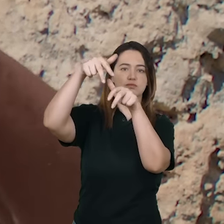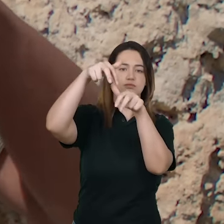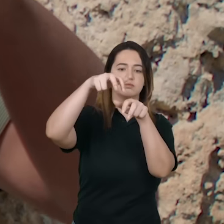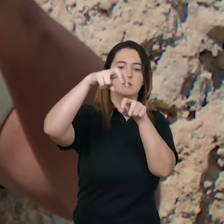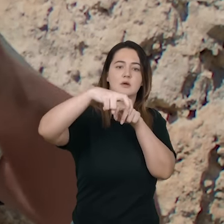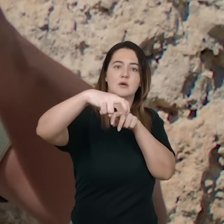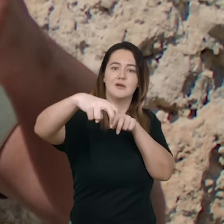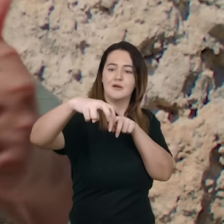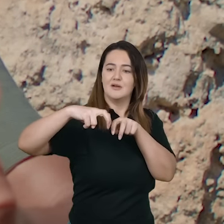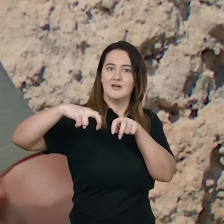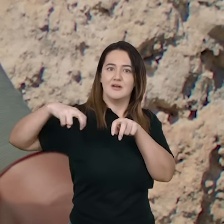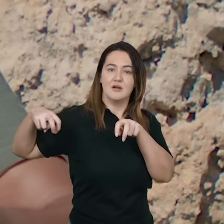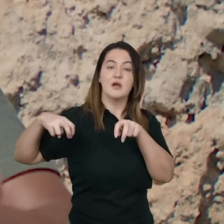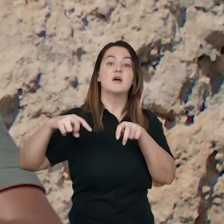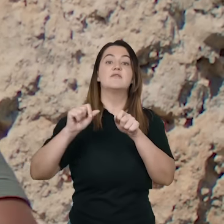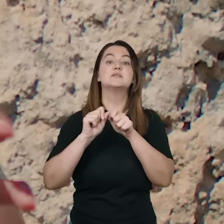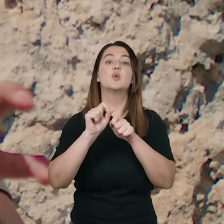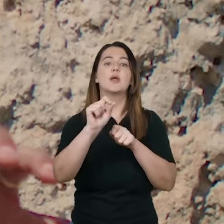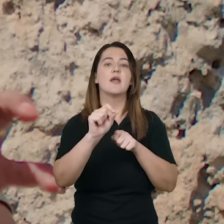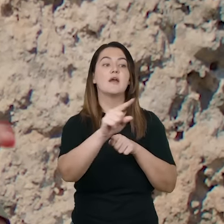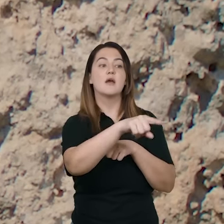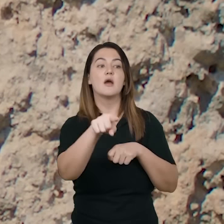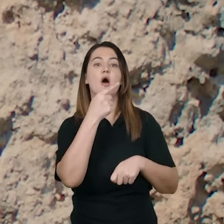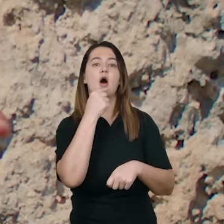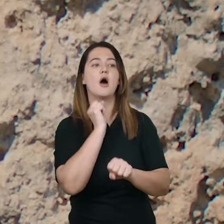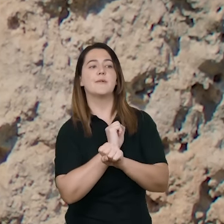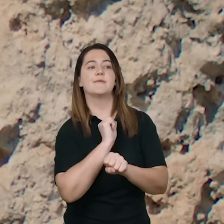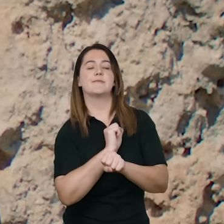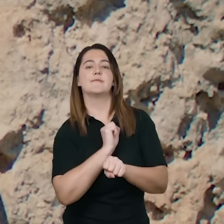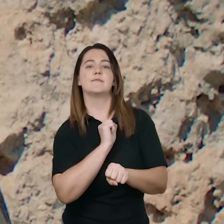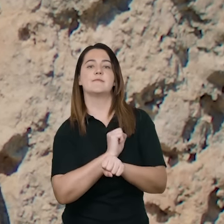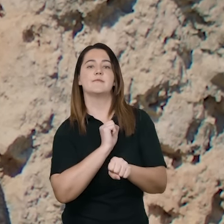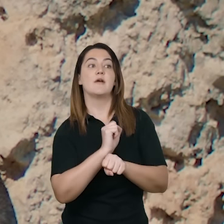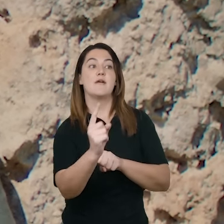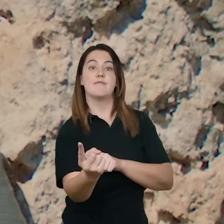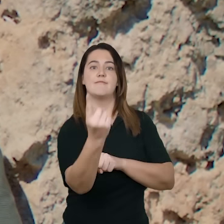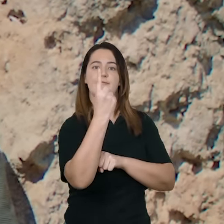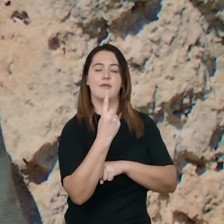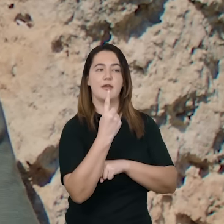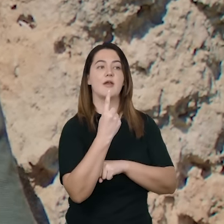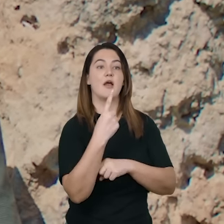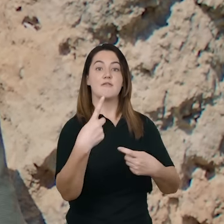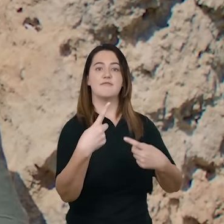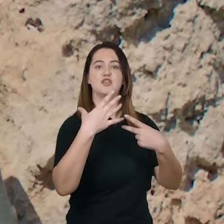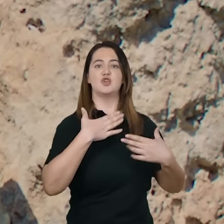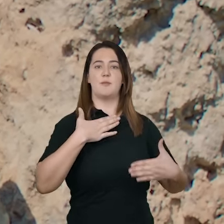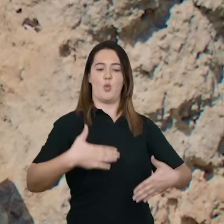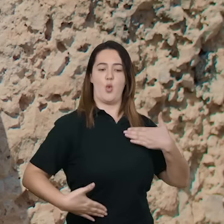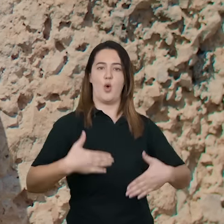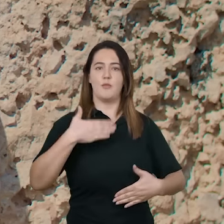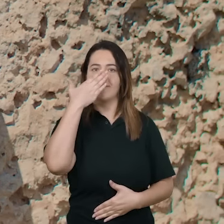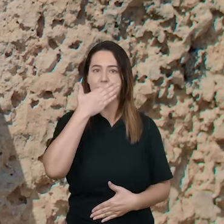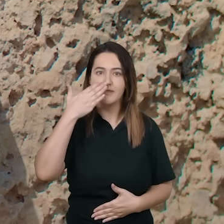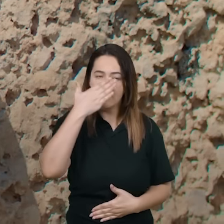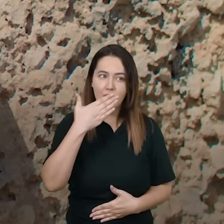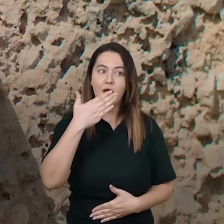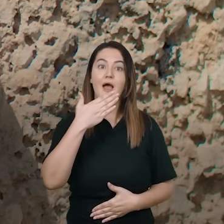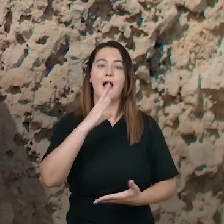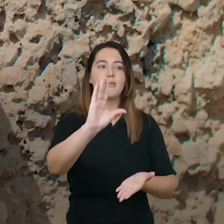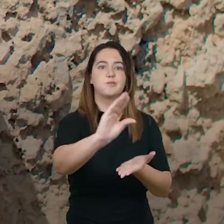se prostituir para angariar o dinheiro da manutenção do templo da sua deusa.